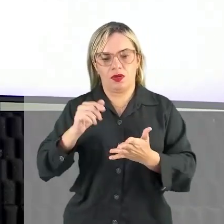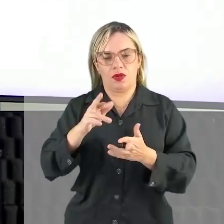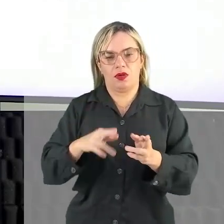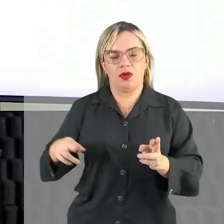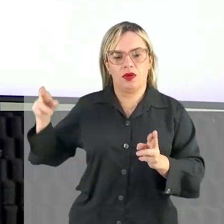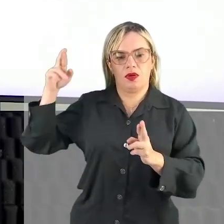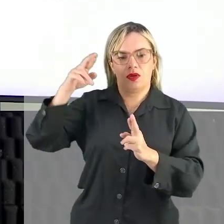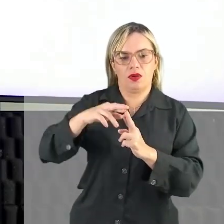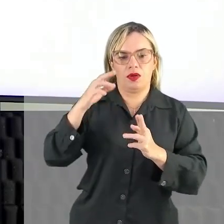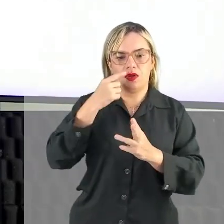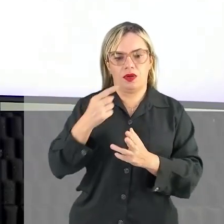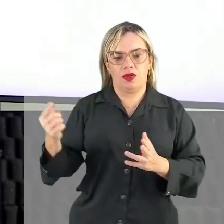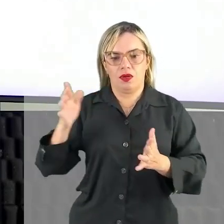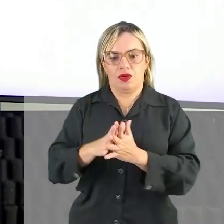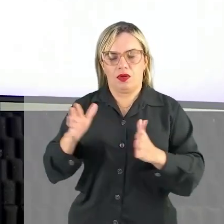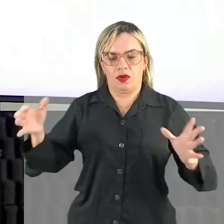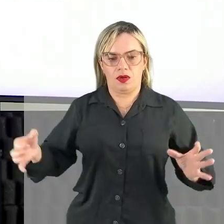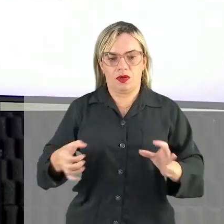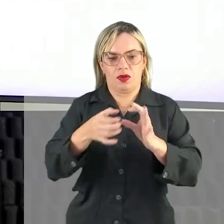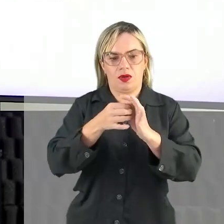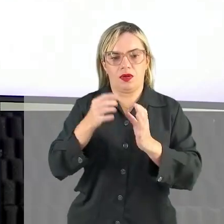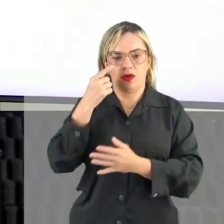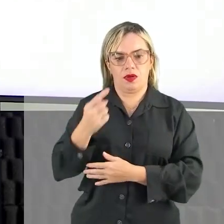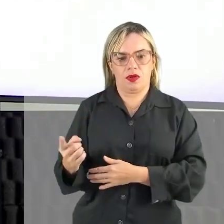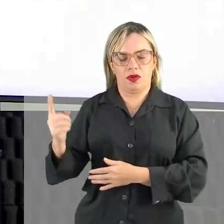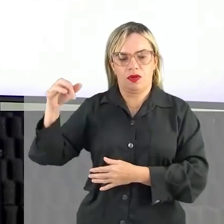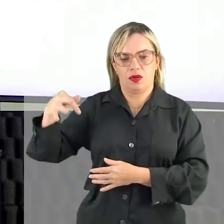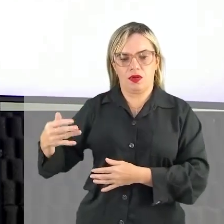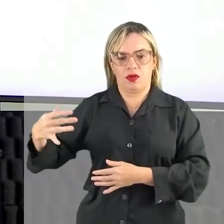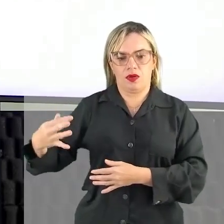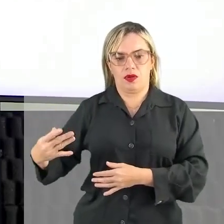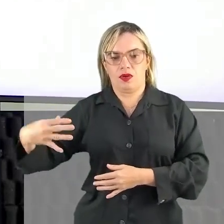como conectores intraf frásico